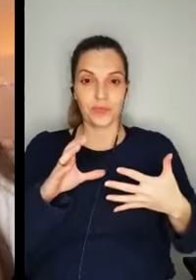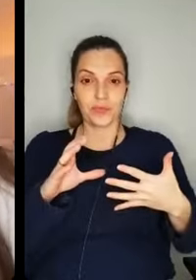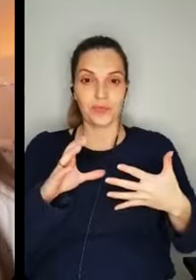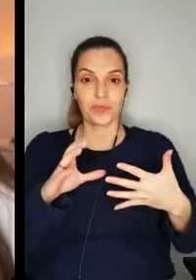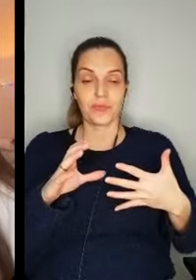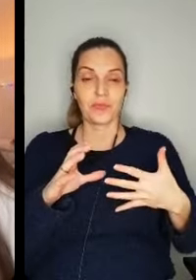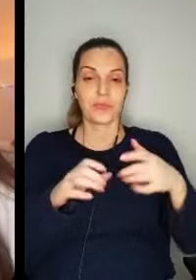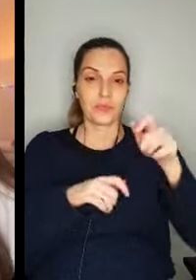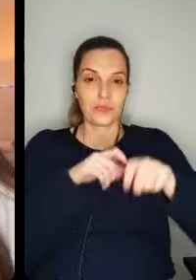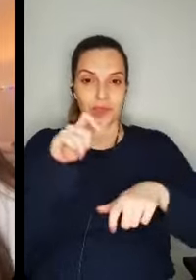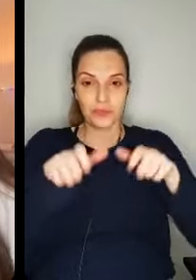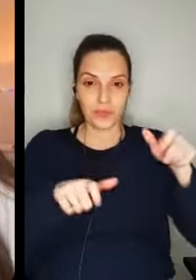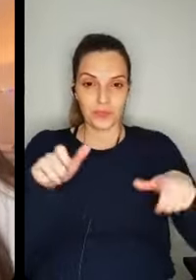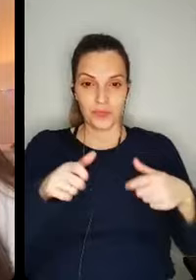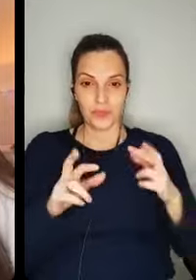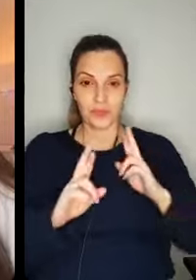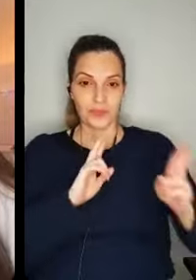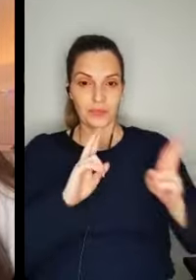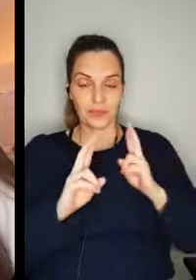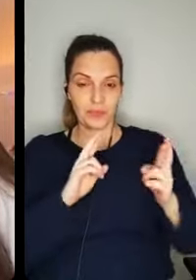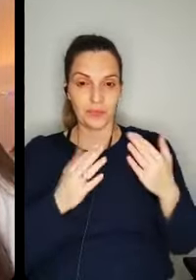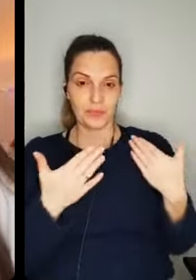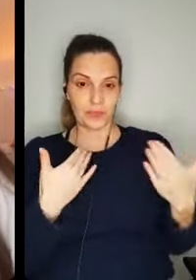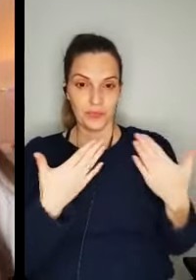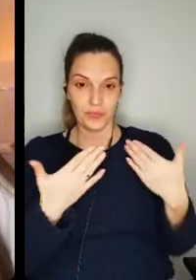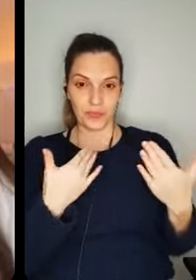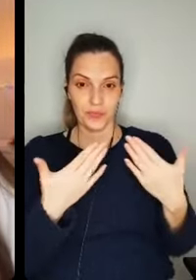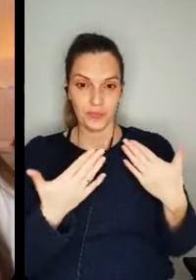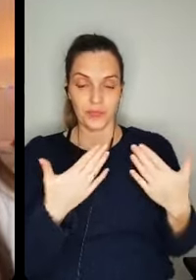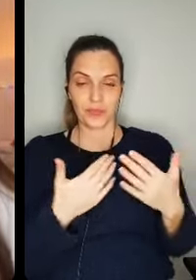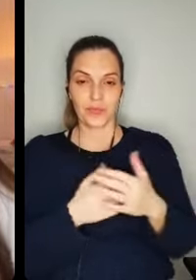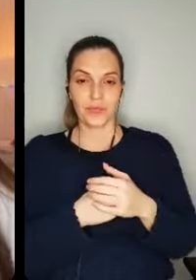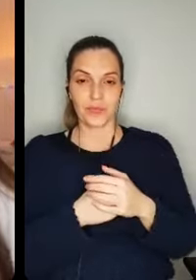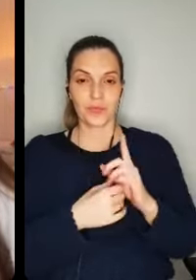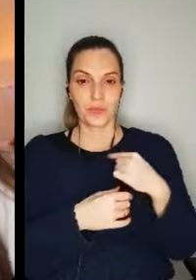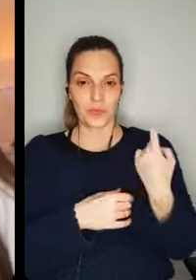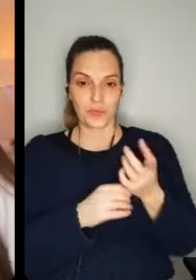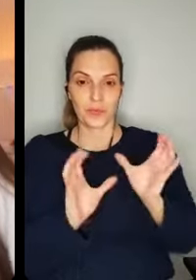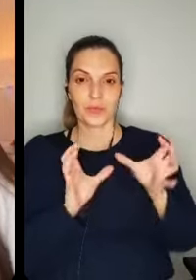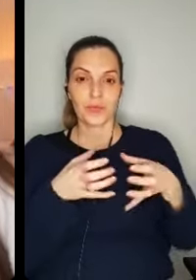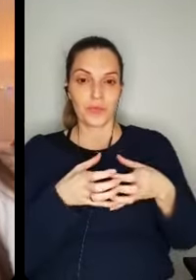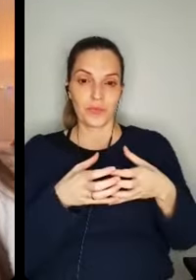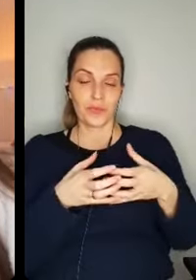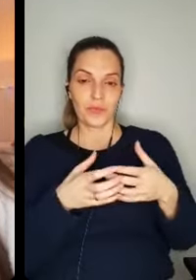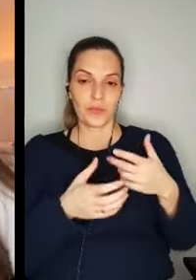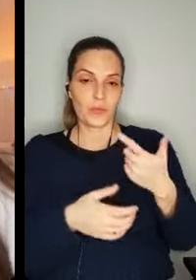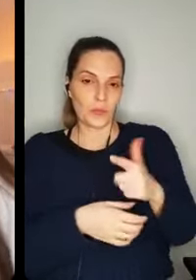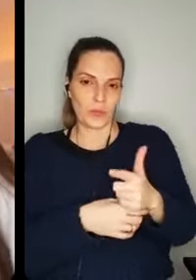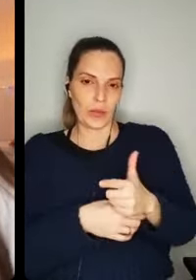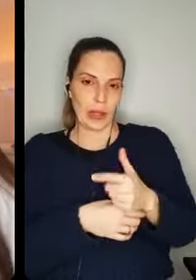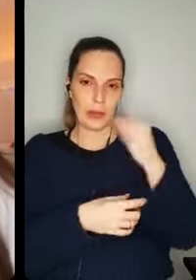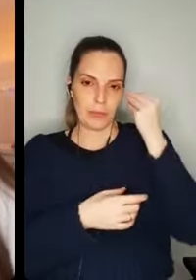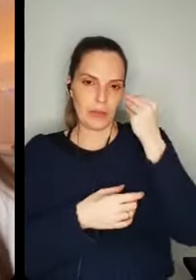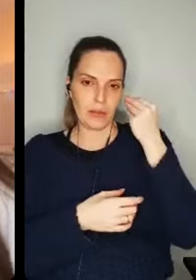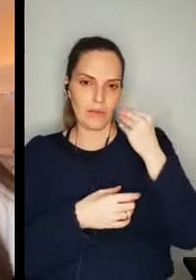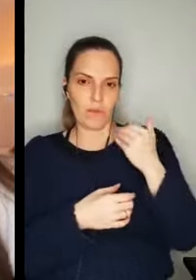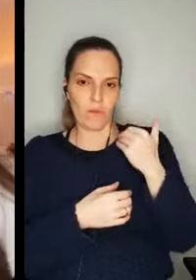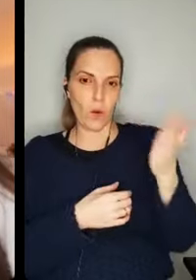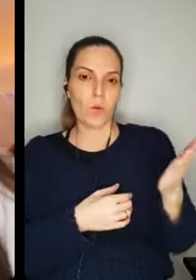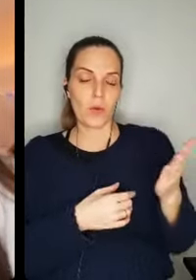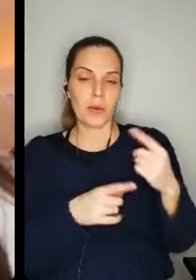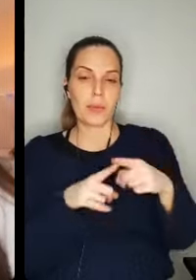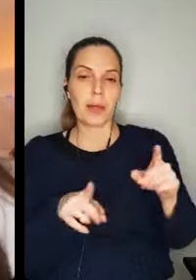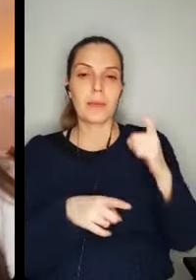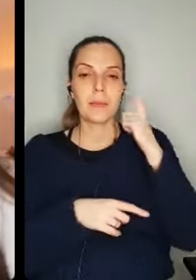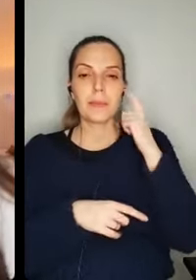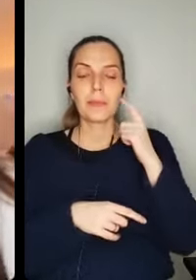que se relacionam, enfim. Mas eu acho que ali na UFSCA, pelo menos na nossa turma, né, não tive experiência em outras turmas, a gente sempre prezou muito